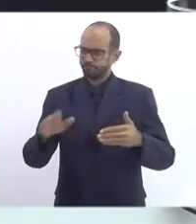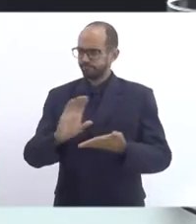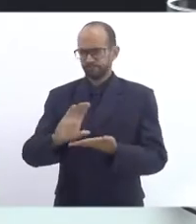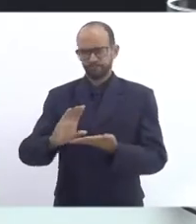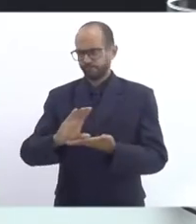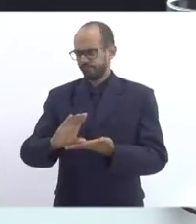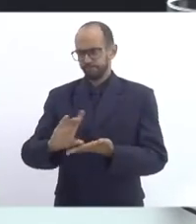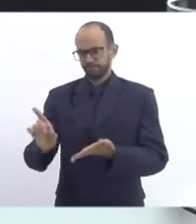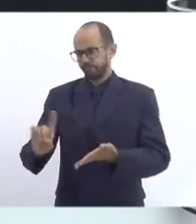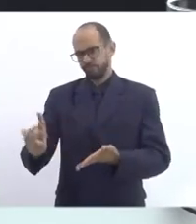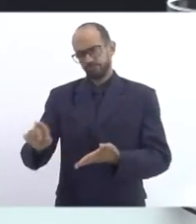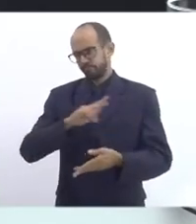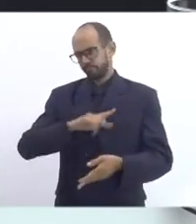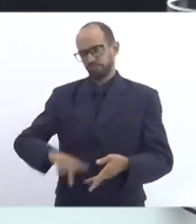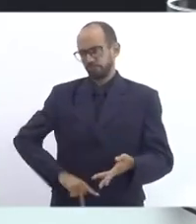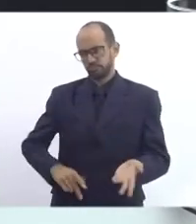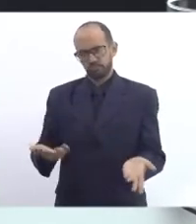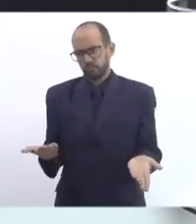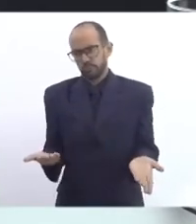quê? Perdão. Inconstitucional.